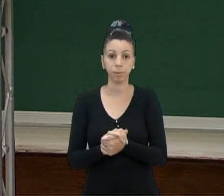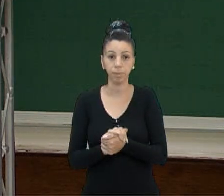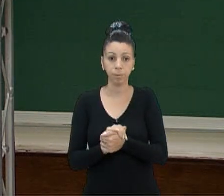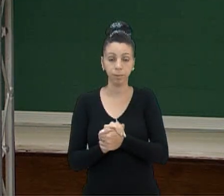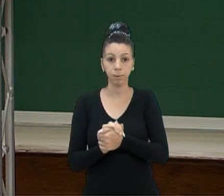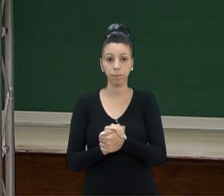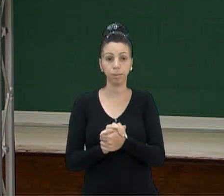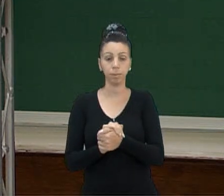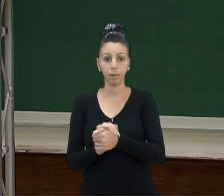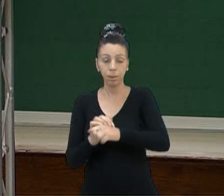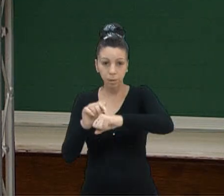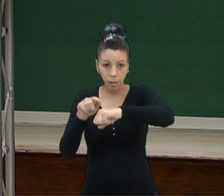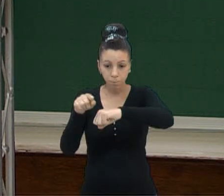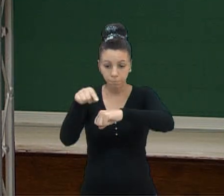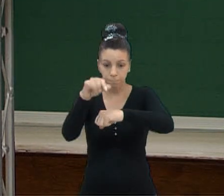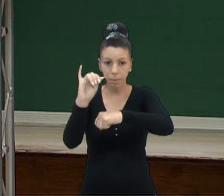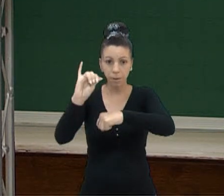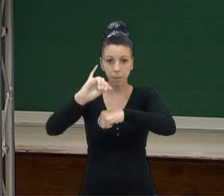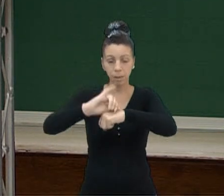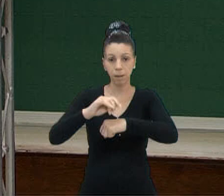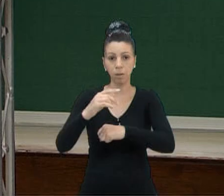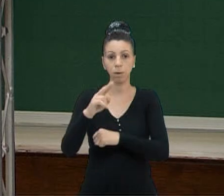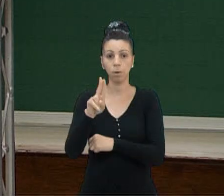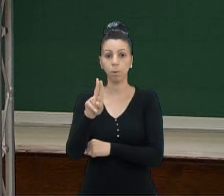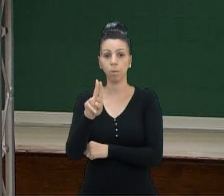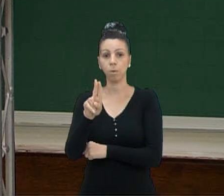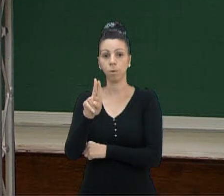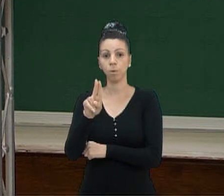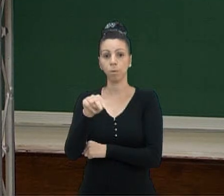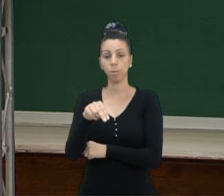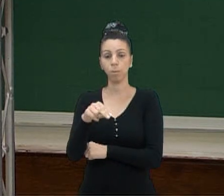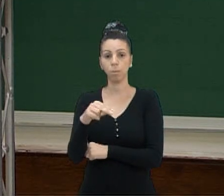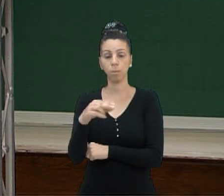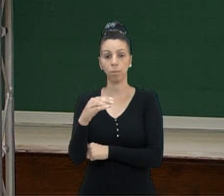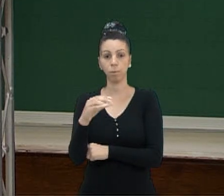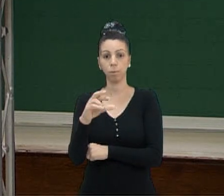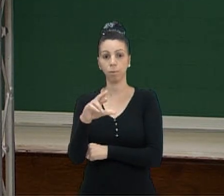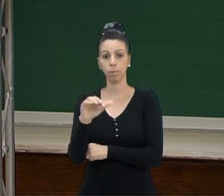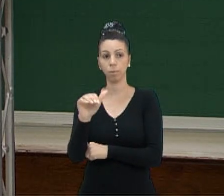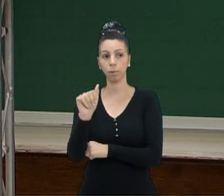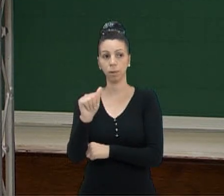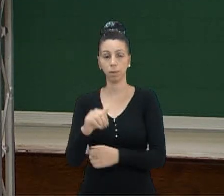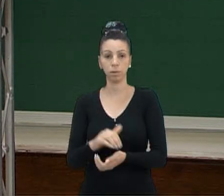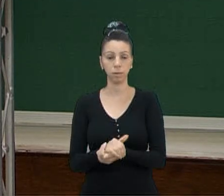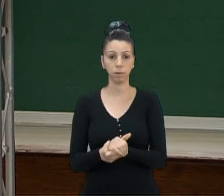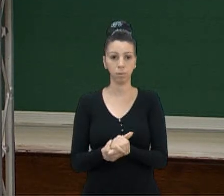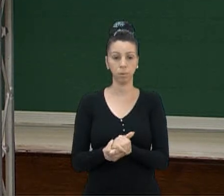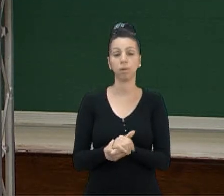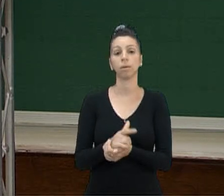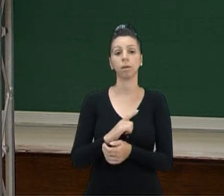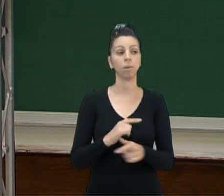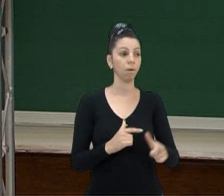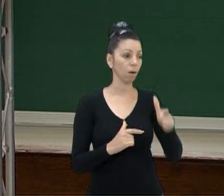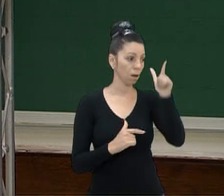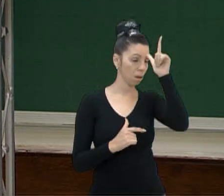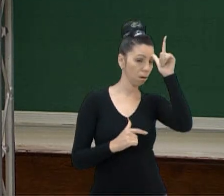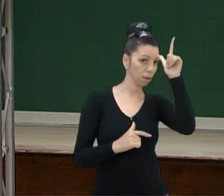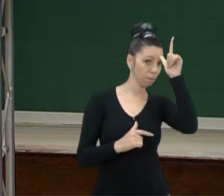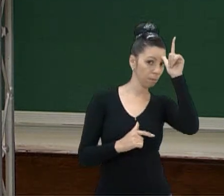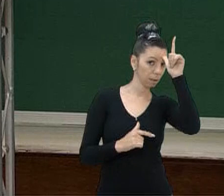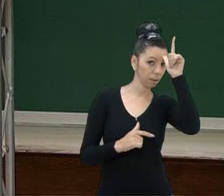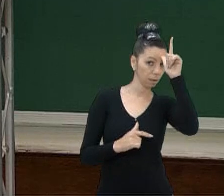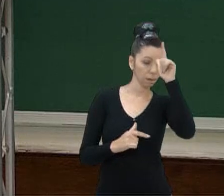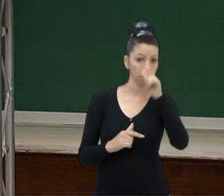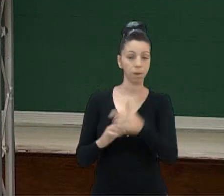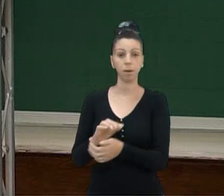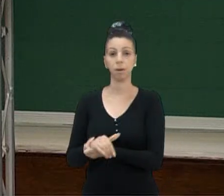planície húngara. Aqui a planície germano-polonesa, então, entre a Alemanha e Polônia, nós vamos ter uma vasta área